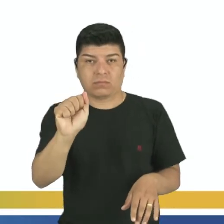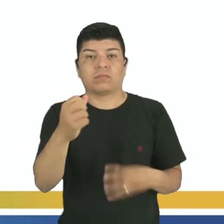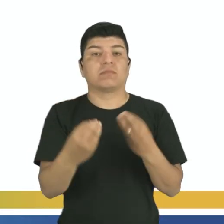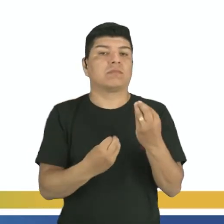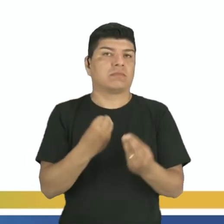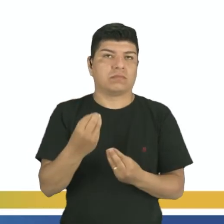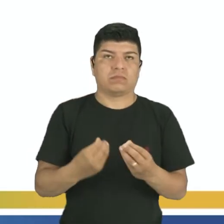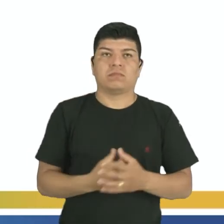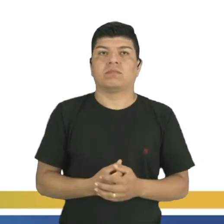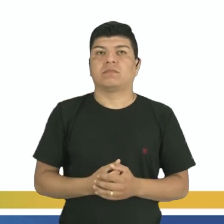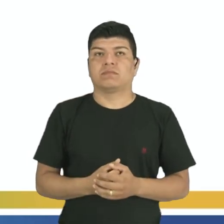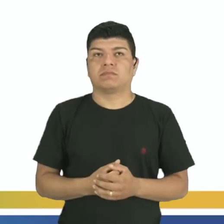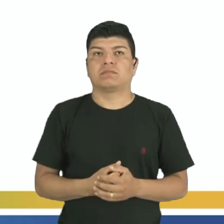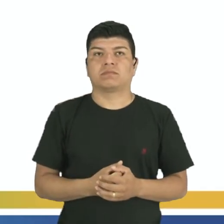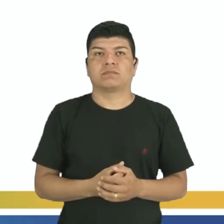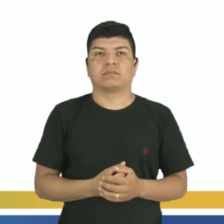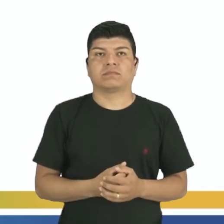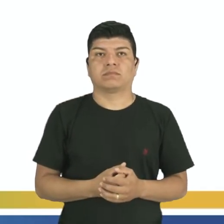lá?